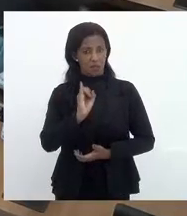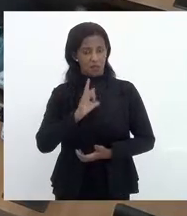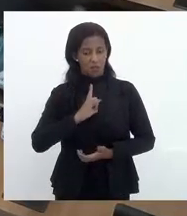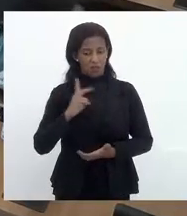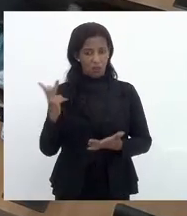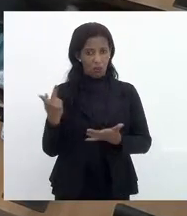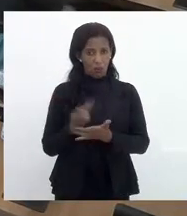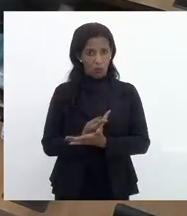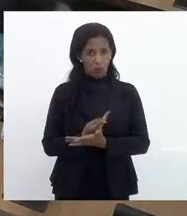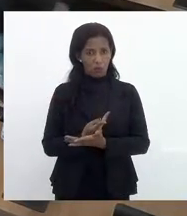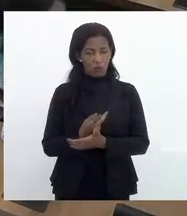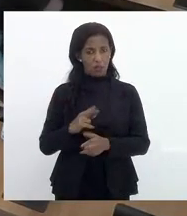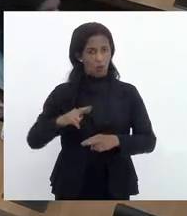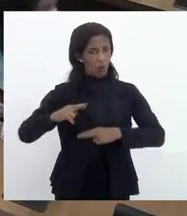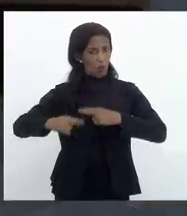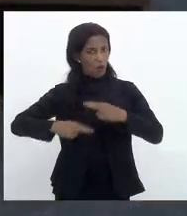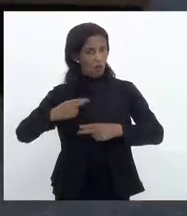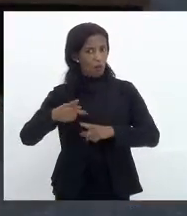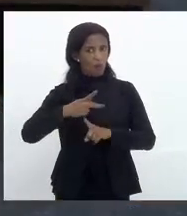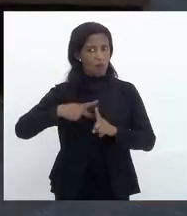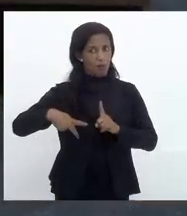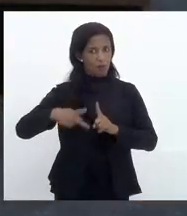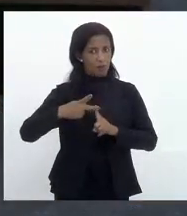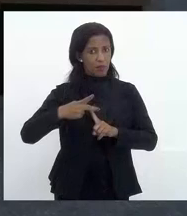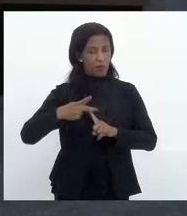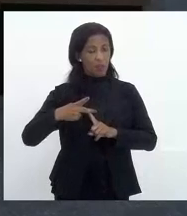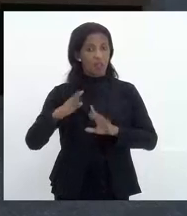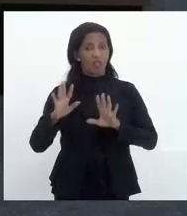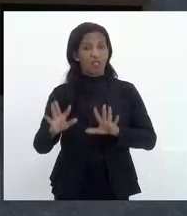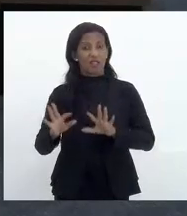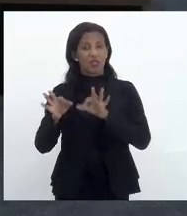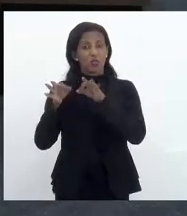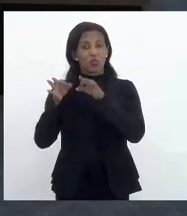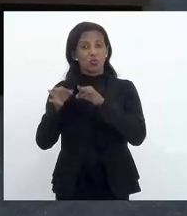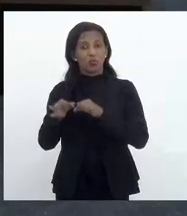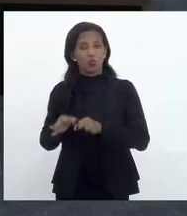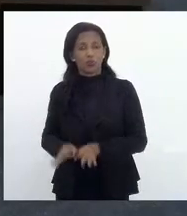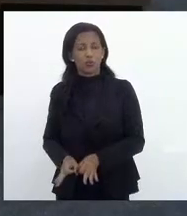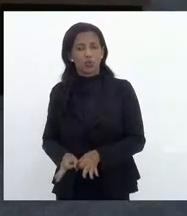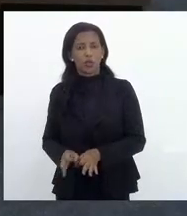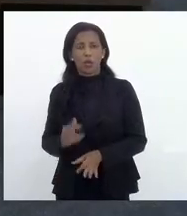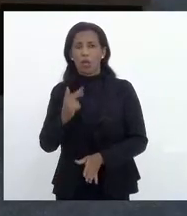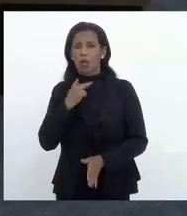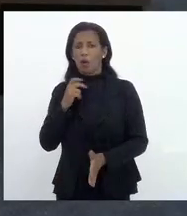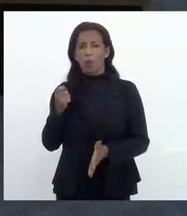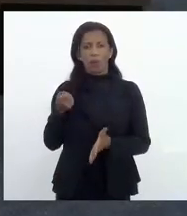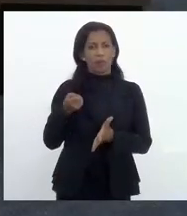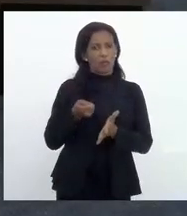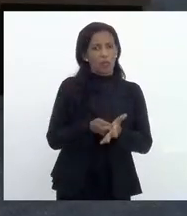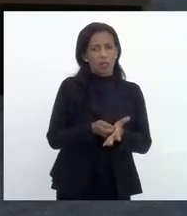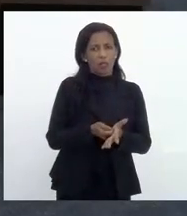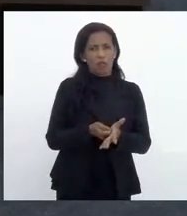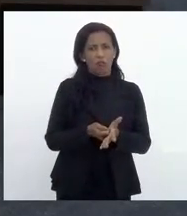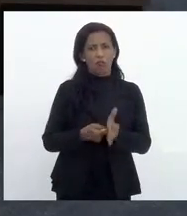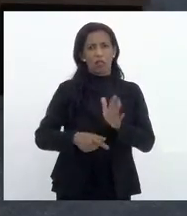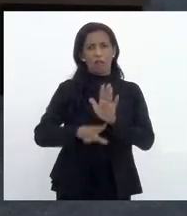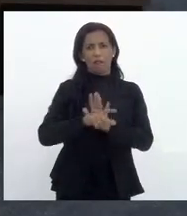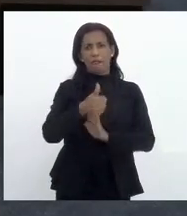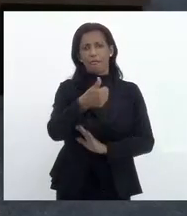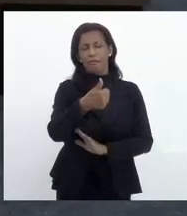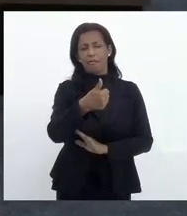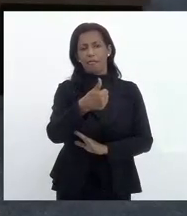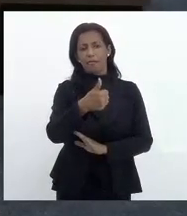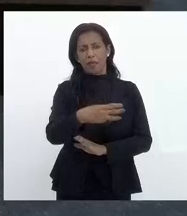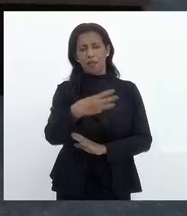que acontecer uma reforma da Previdência que ela seja justa que não seja aplicado na íntegra essa lei